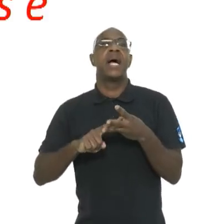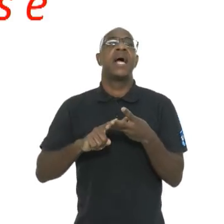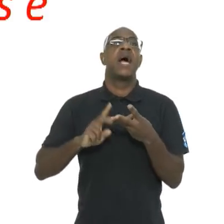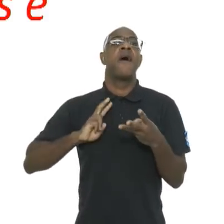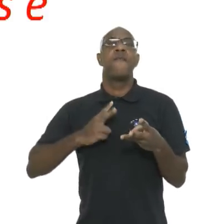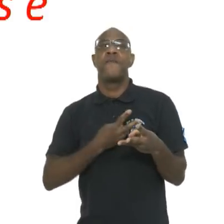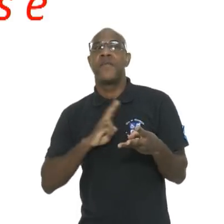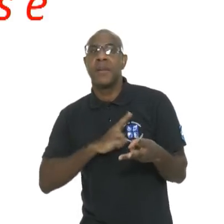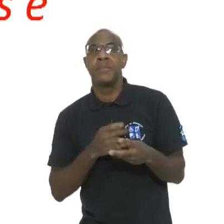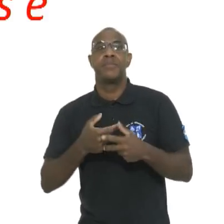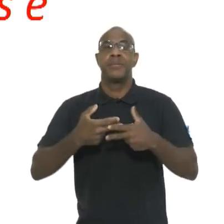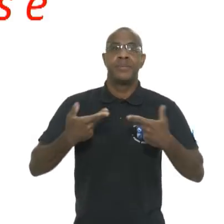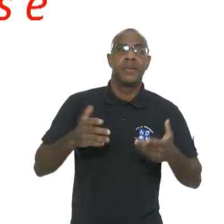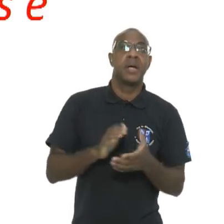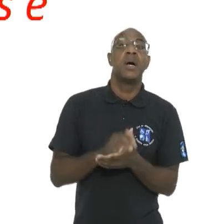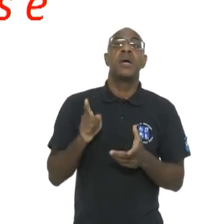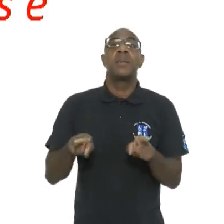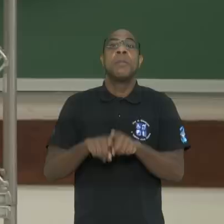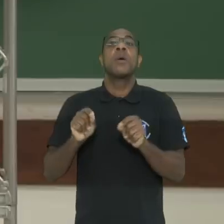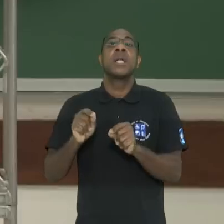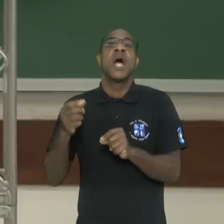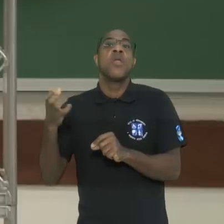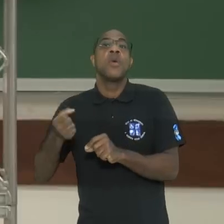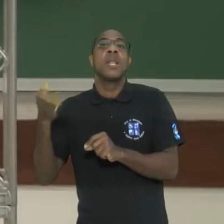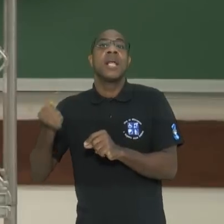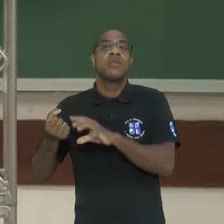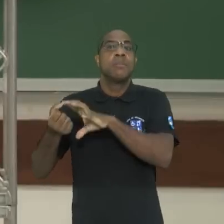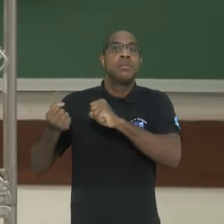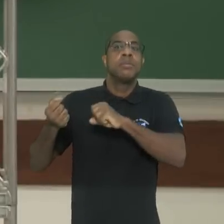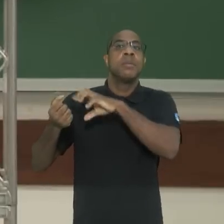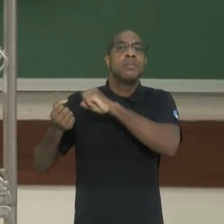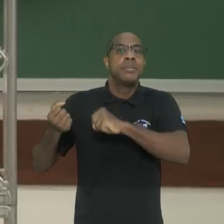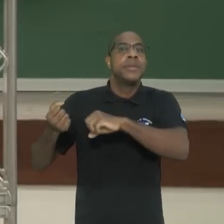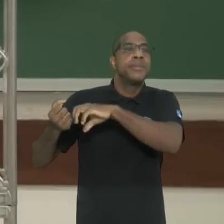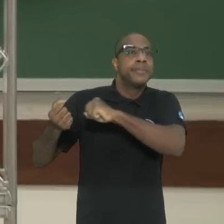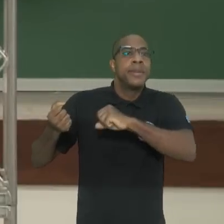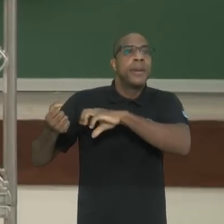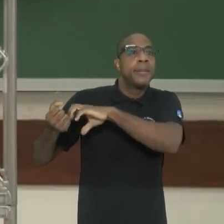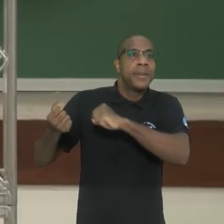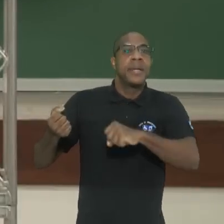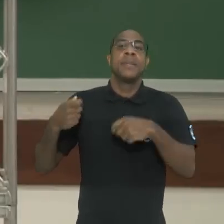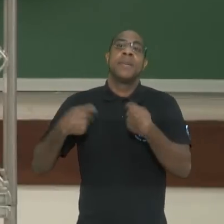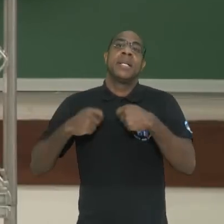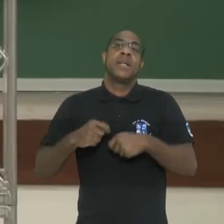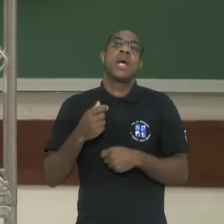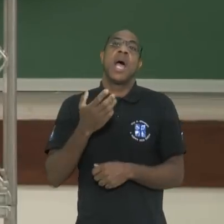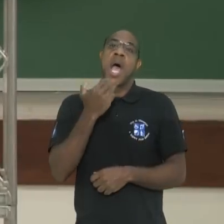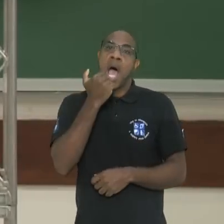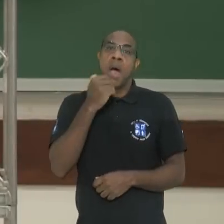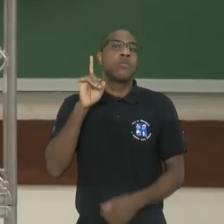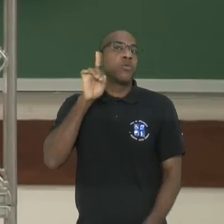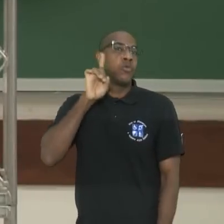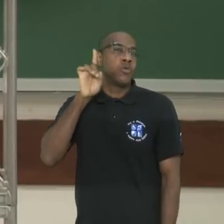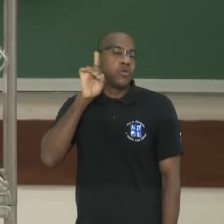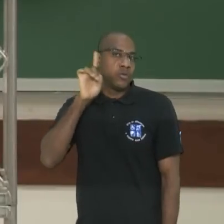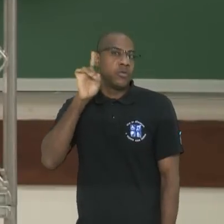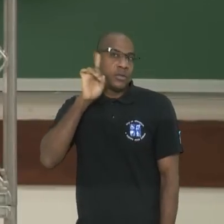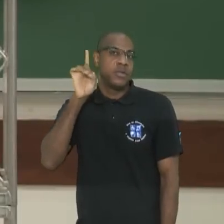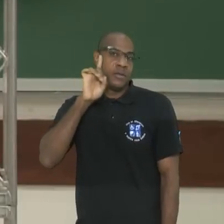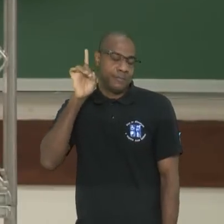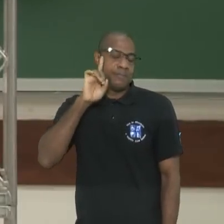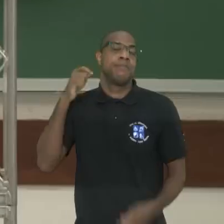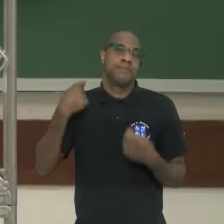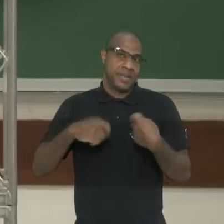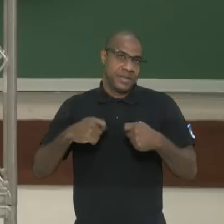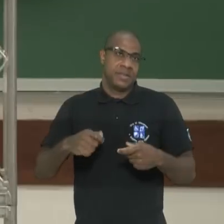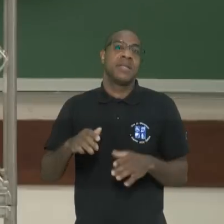são alimentos que nós deveríamos ingerir diariamente, até 2, 3 porções, dependendo